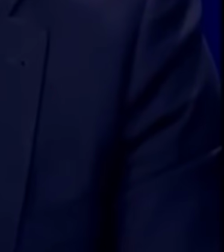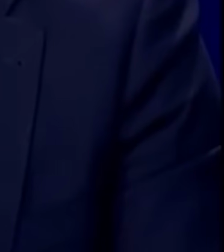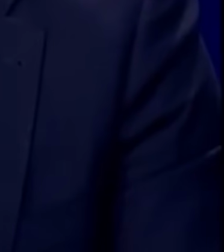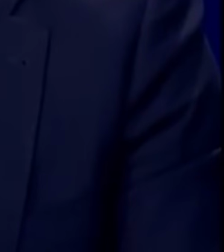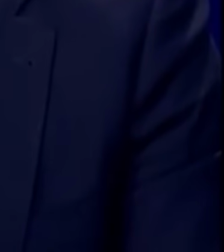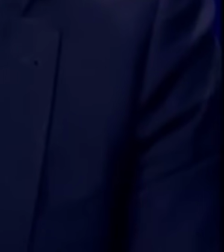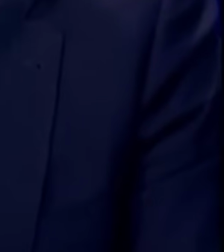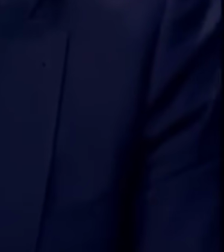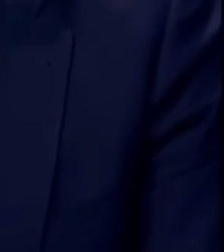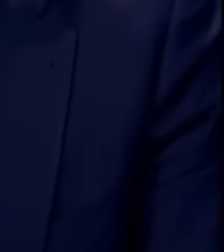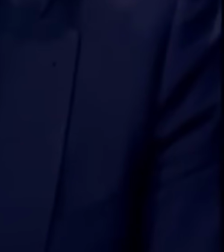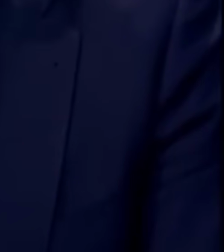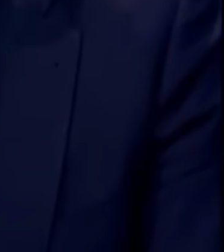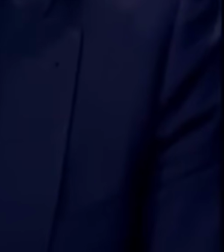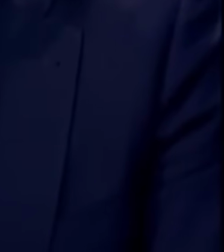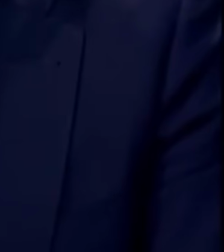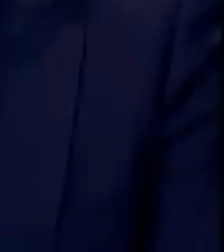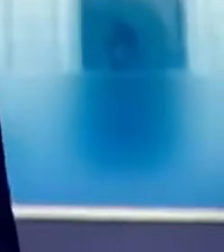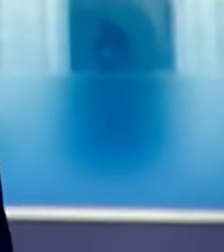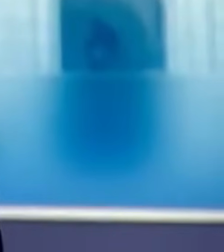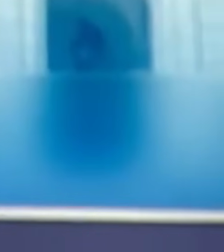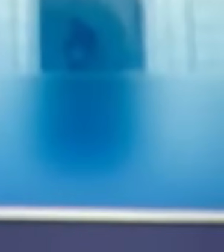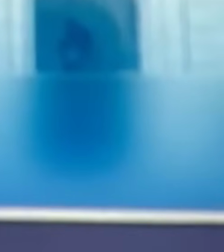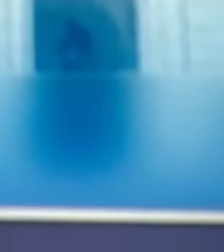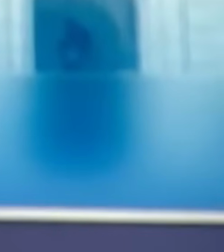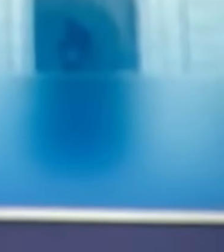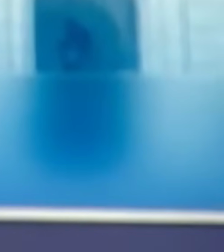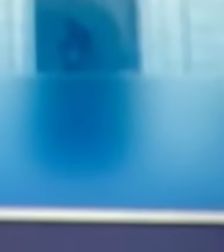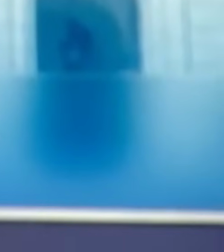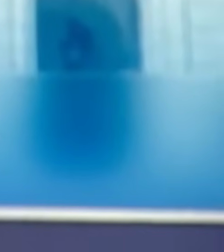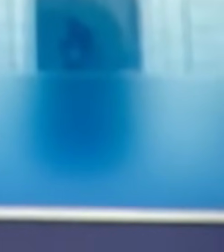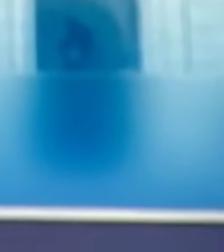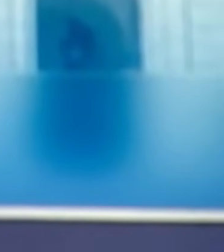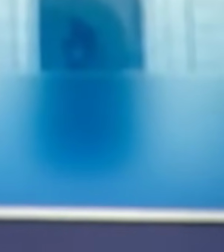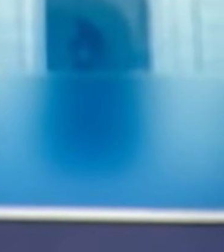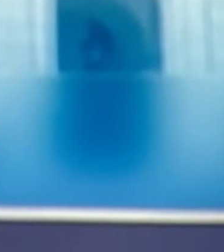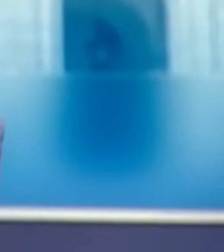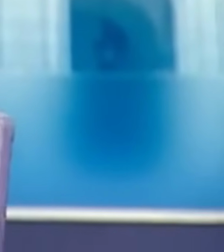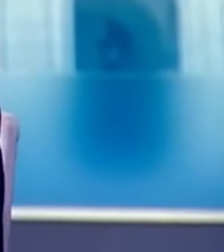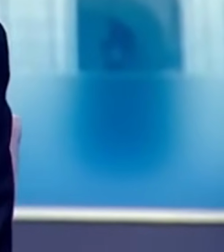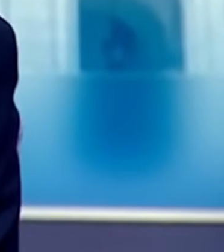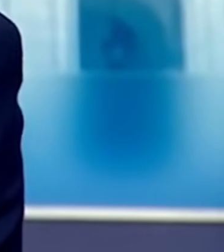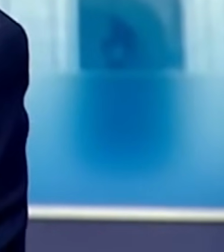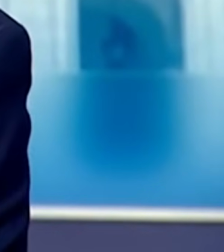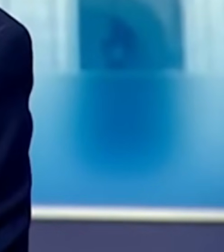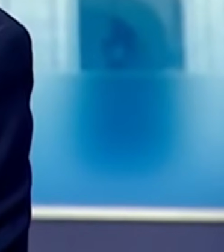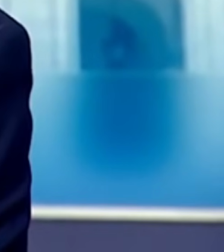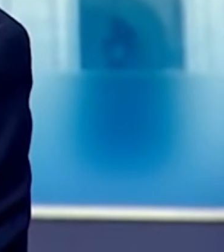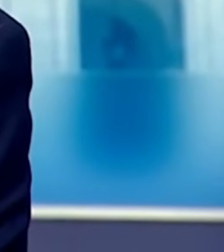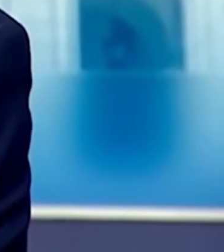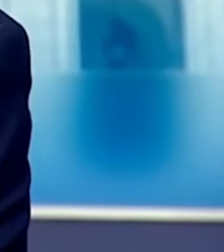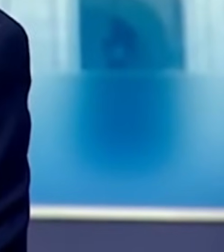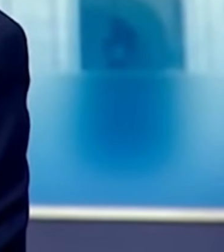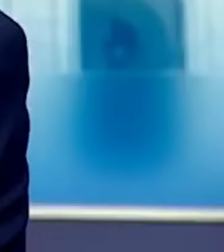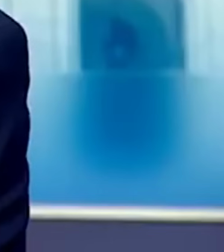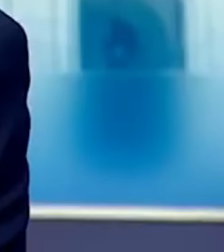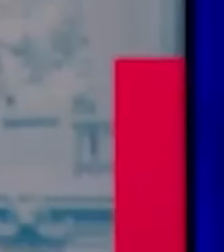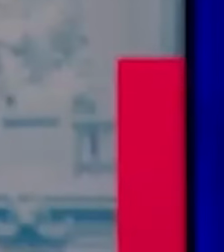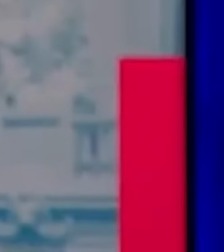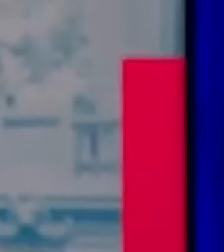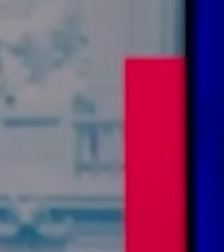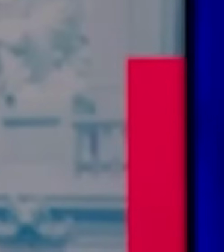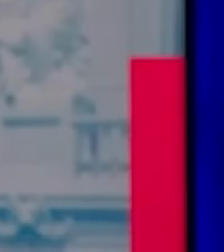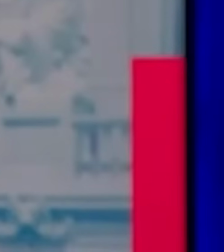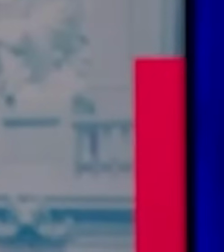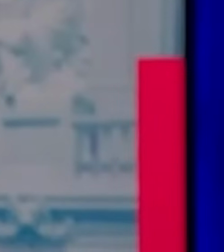amos sejam muito bem-vindos a este debate ditou o sorteio que comece por si Luís Montenegro H já lhe fizeram a